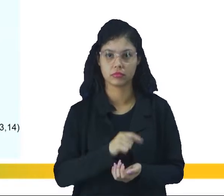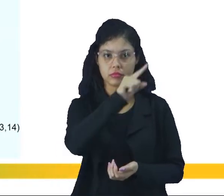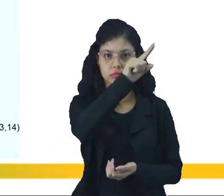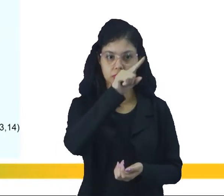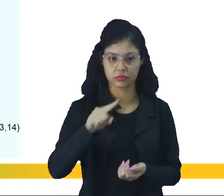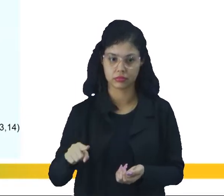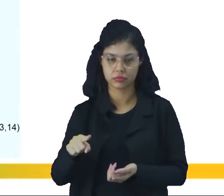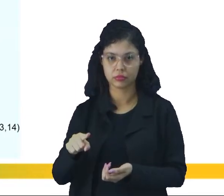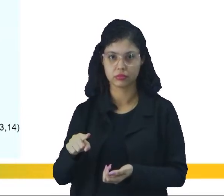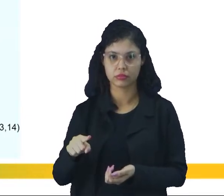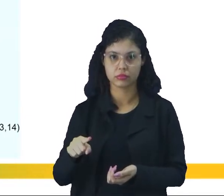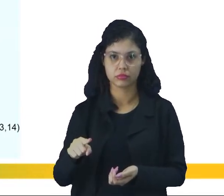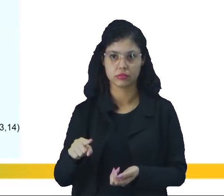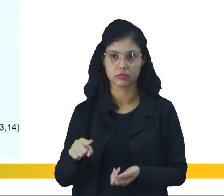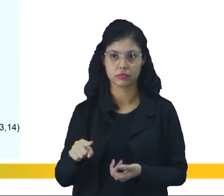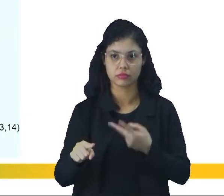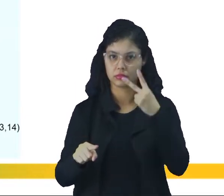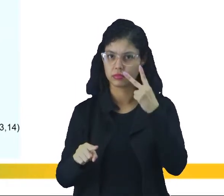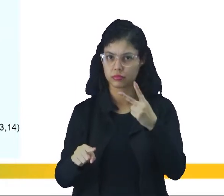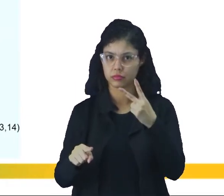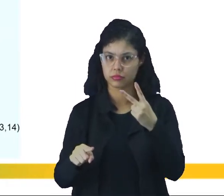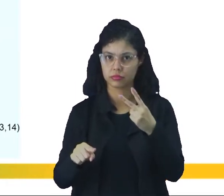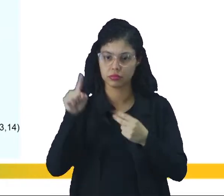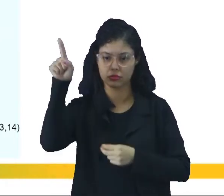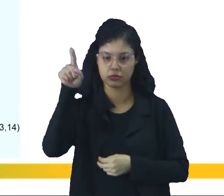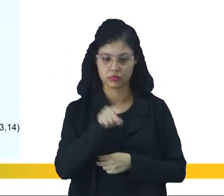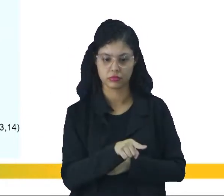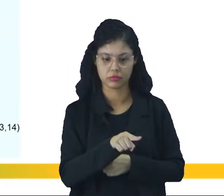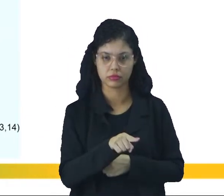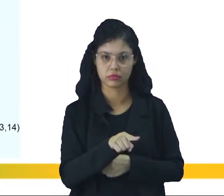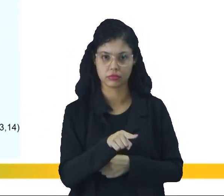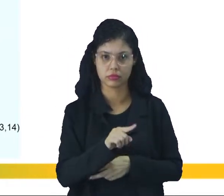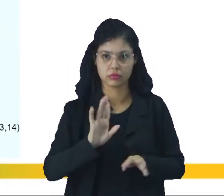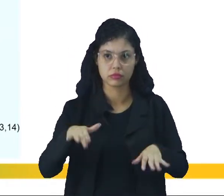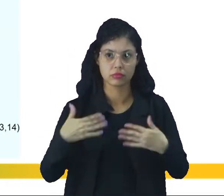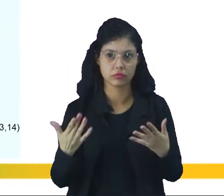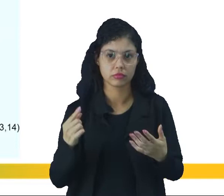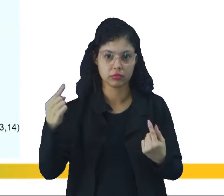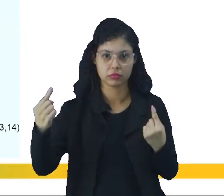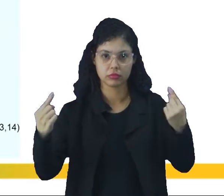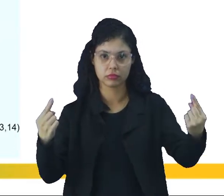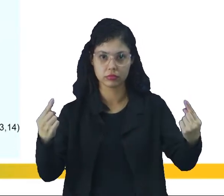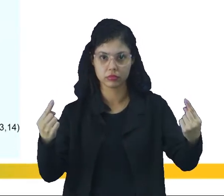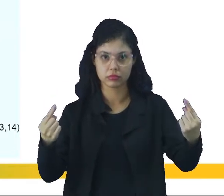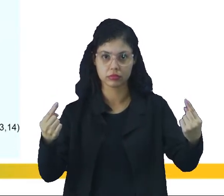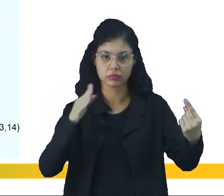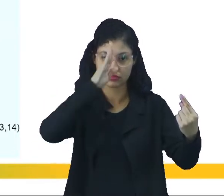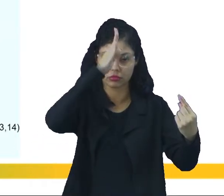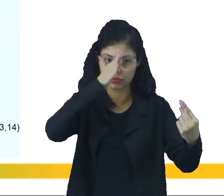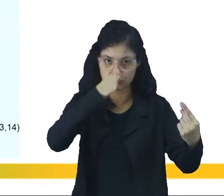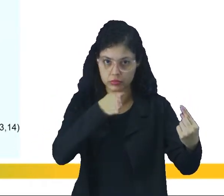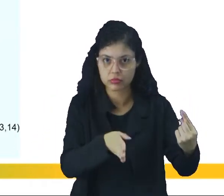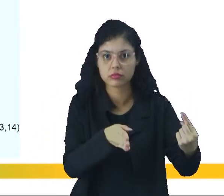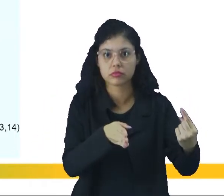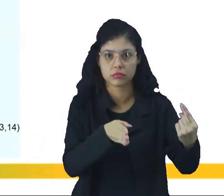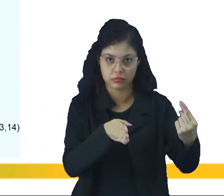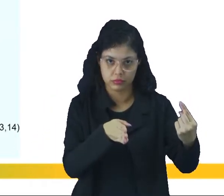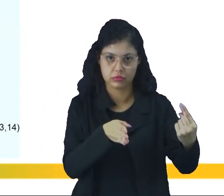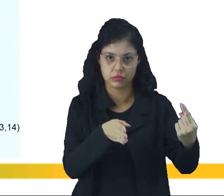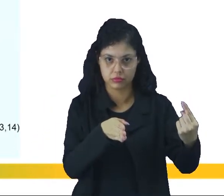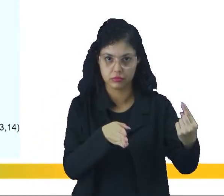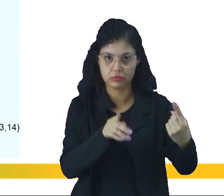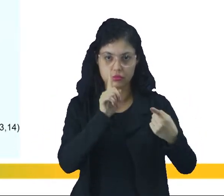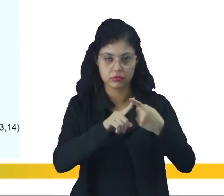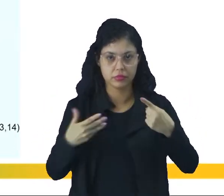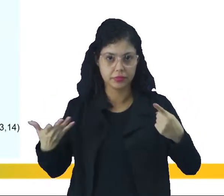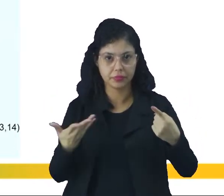você concorda que eu vou ter 2 triângulos? E qual é a área de cada triângulo? É a metade da área do retângulo,